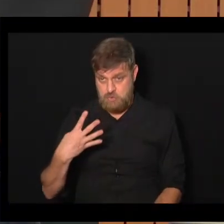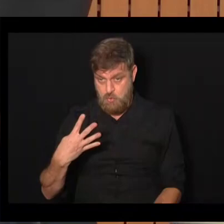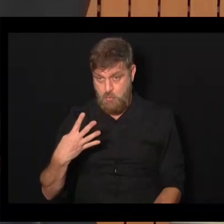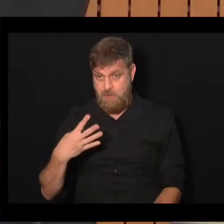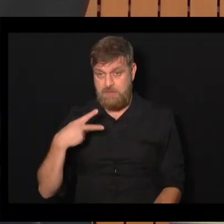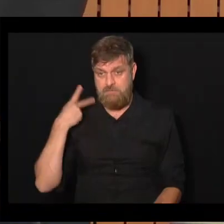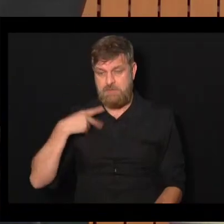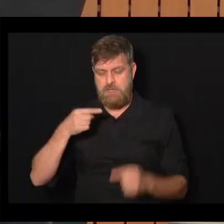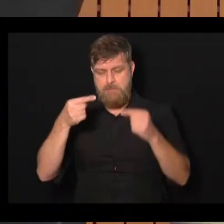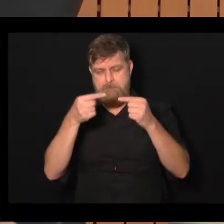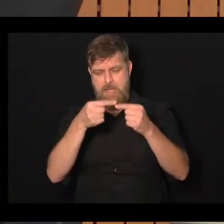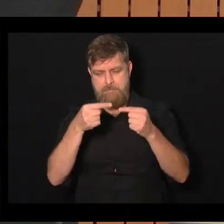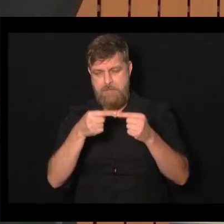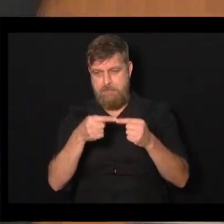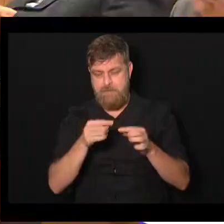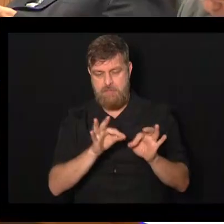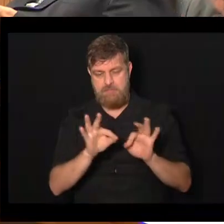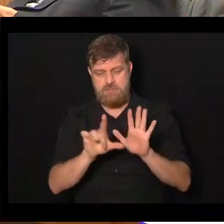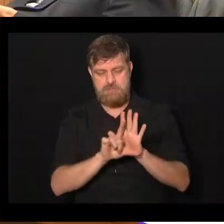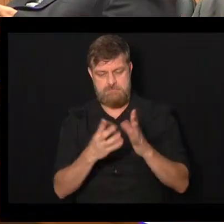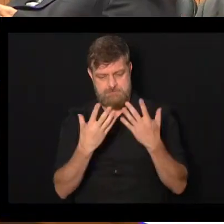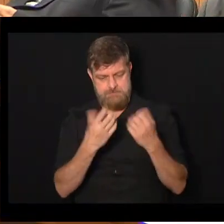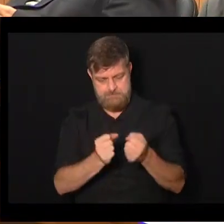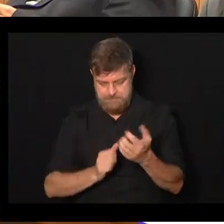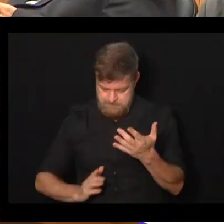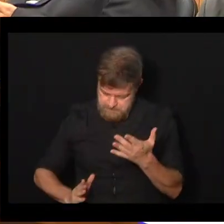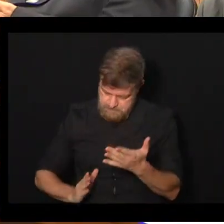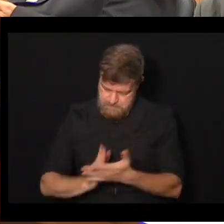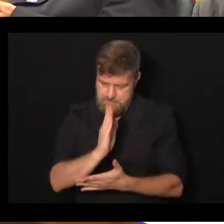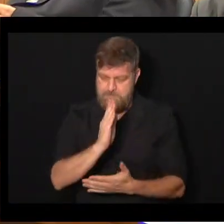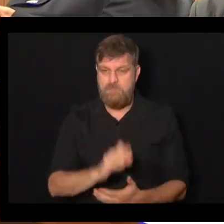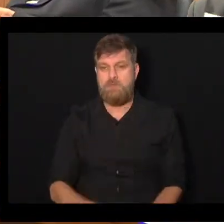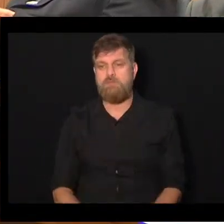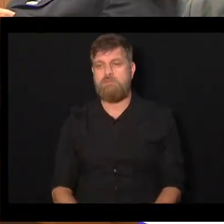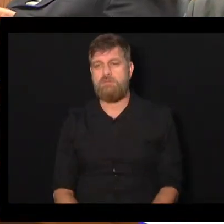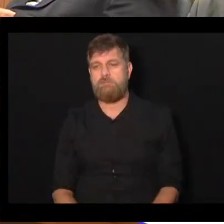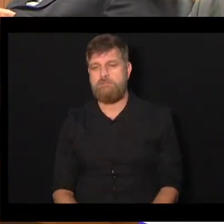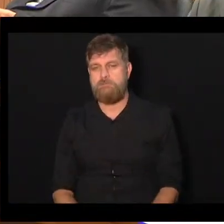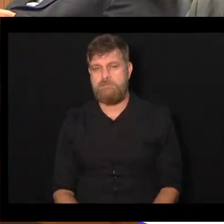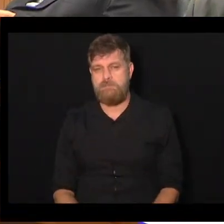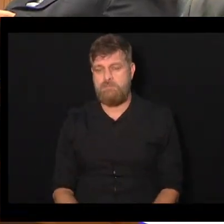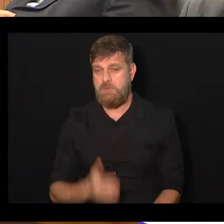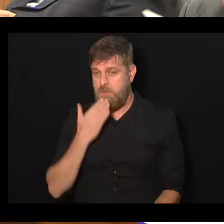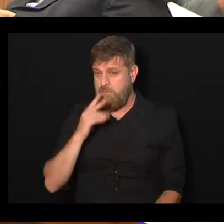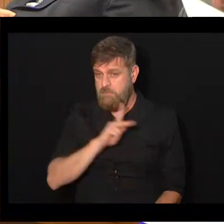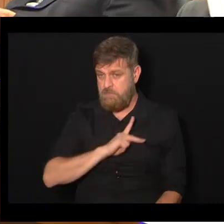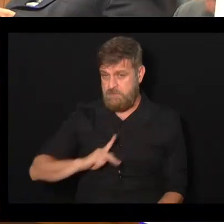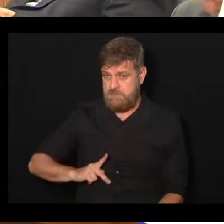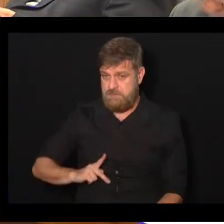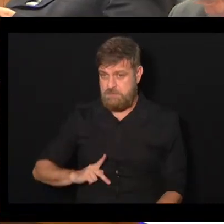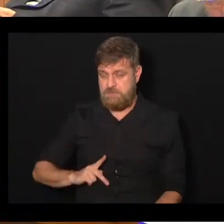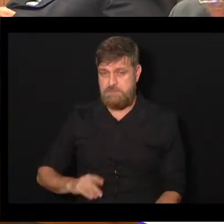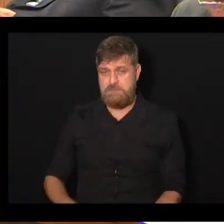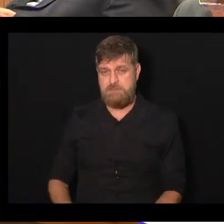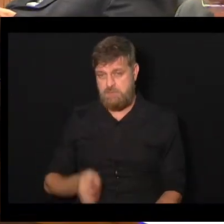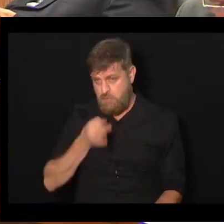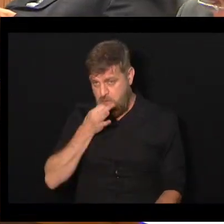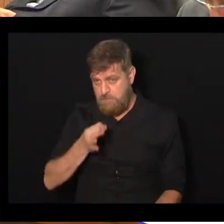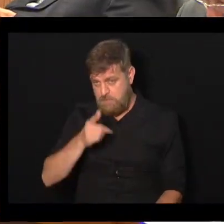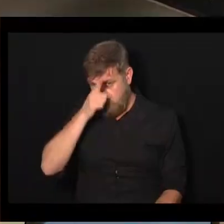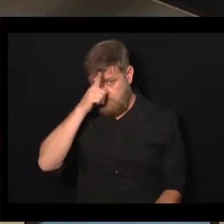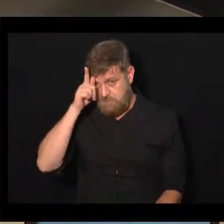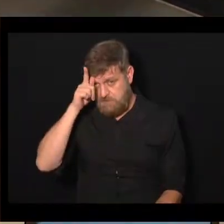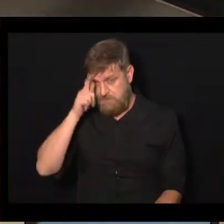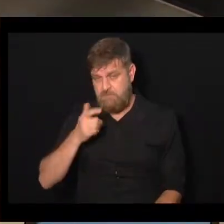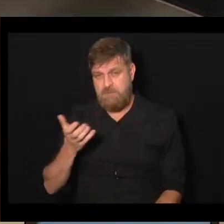projeto. Com 24 votos favoráveis ao projeto, o mesmo está aprovado. Pela ordem, presidente. Pois não. Pois não, vereador Gustavo Pedro. Presidente,